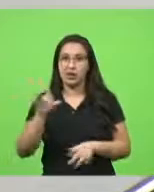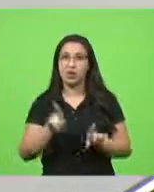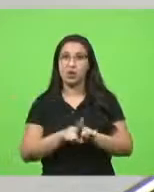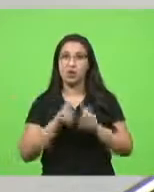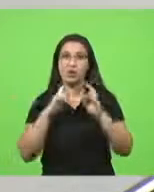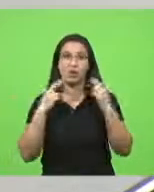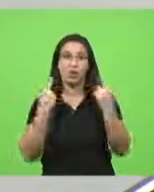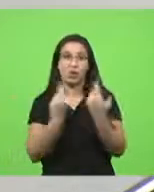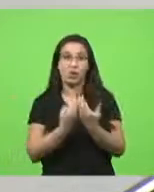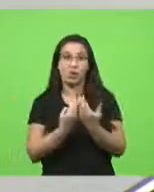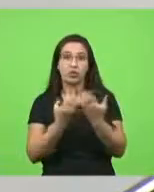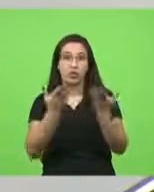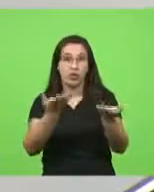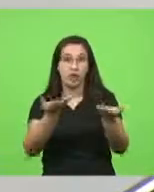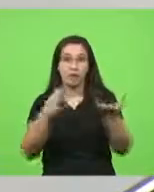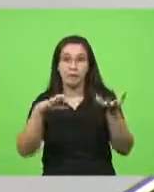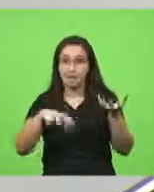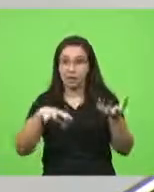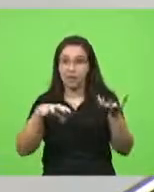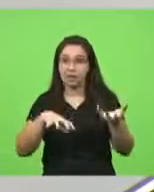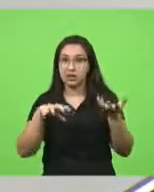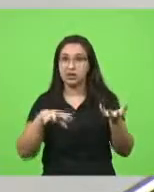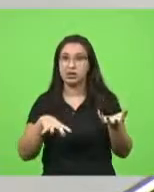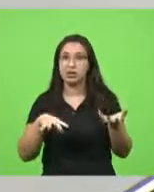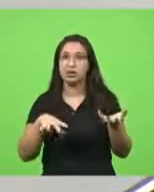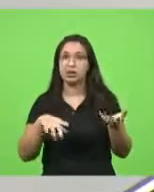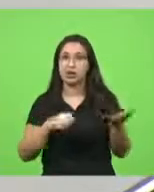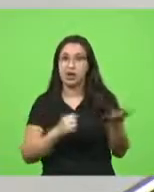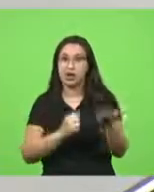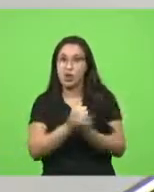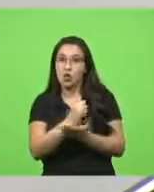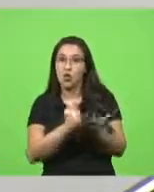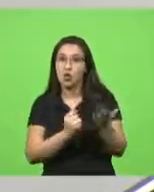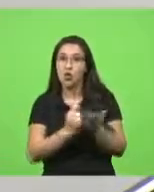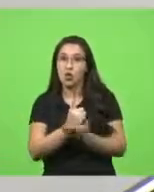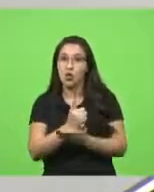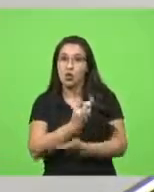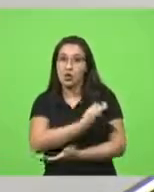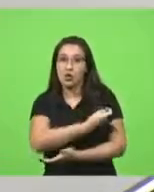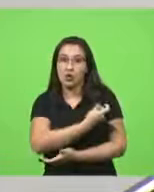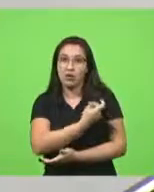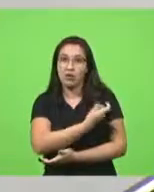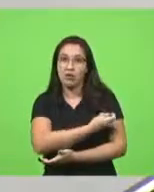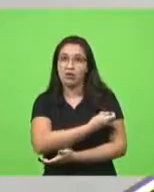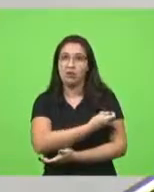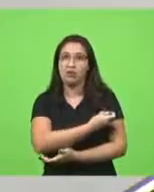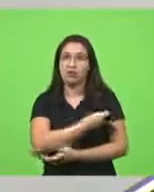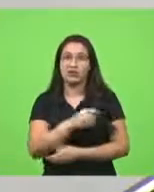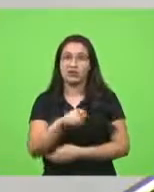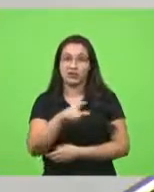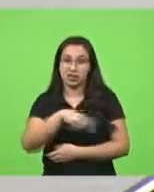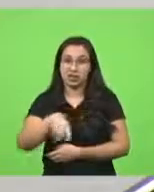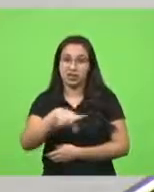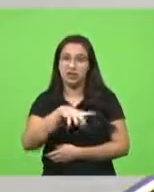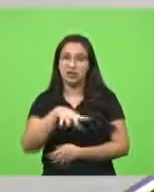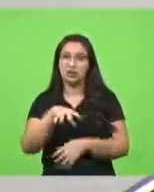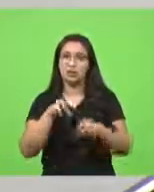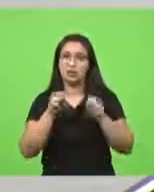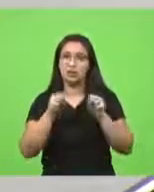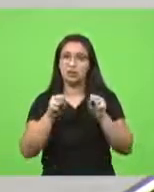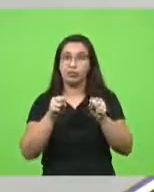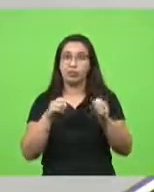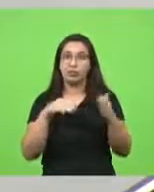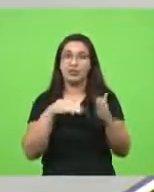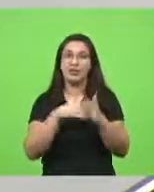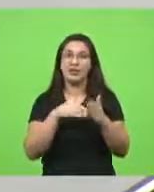em Brasília, para aquisição de vacinas, que nós tenhamos, acho que até o final do ano